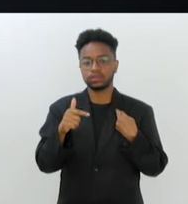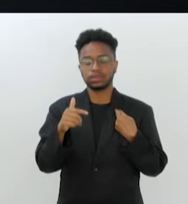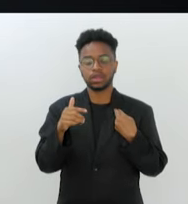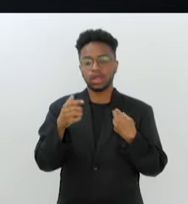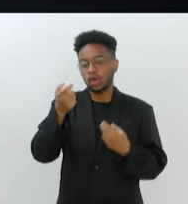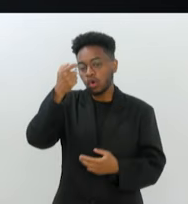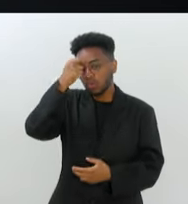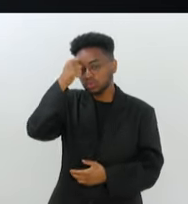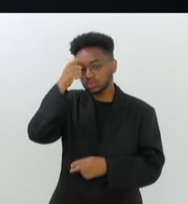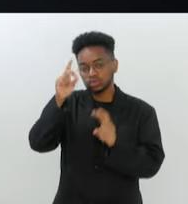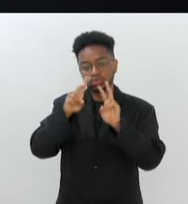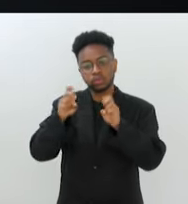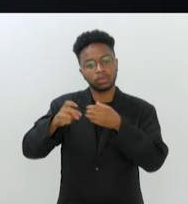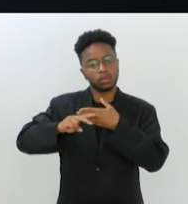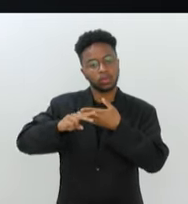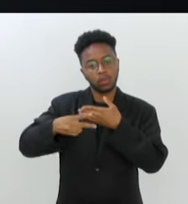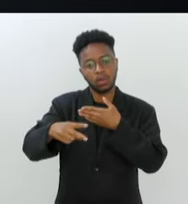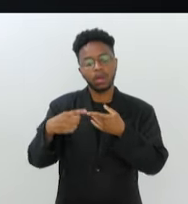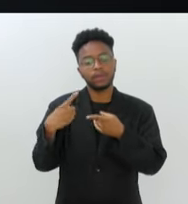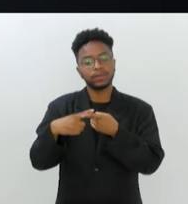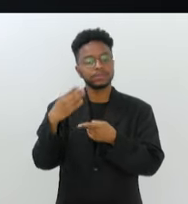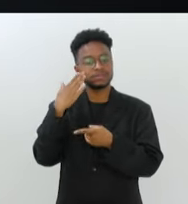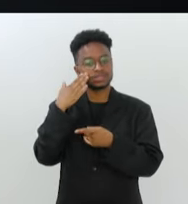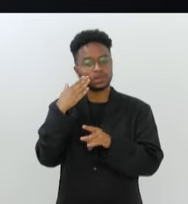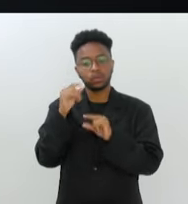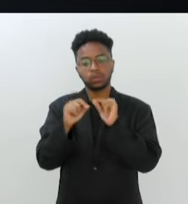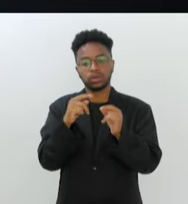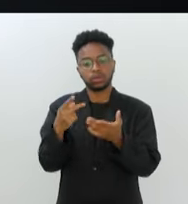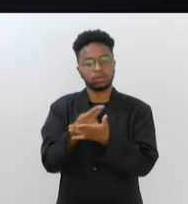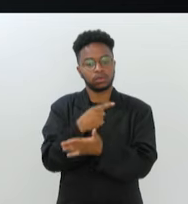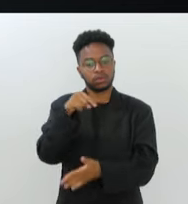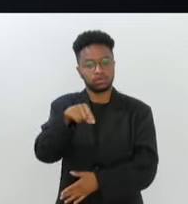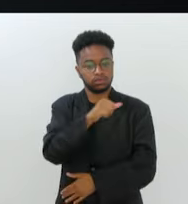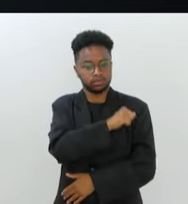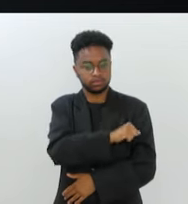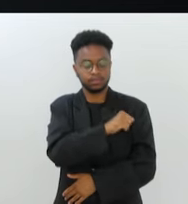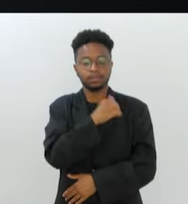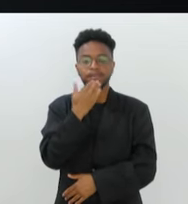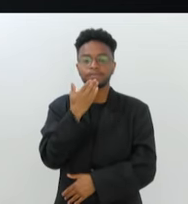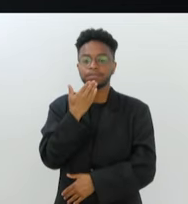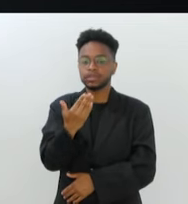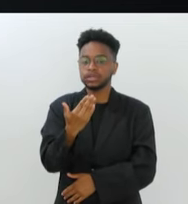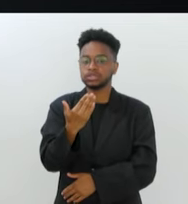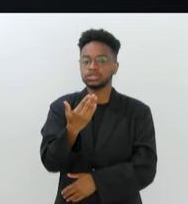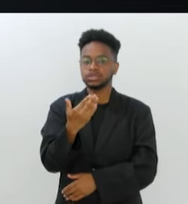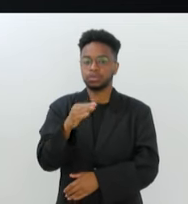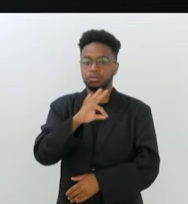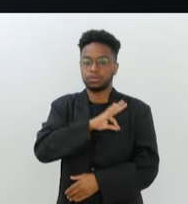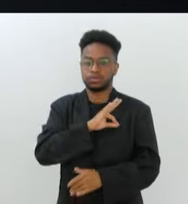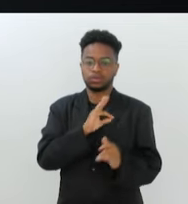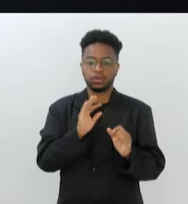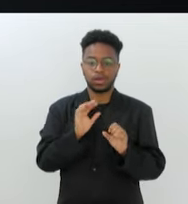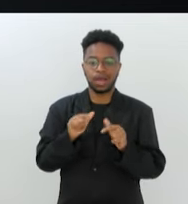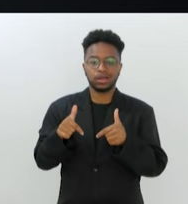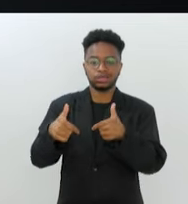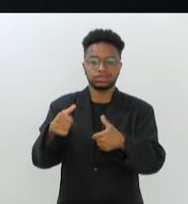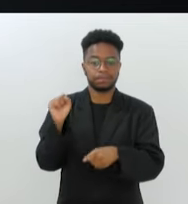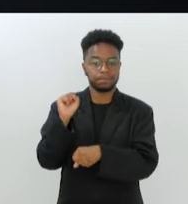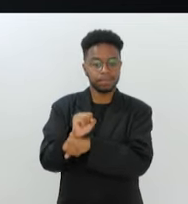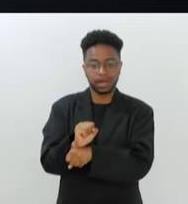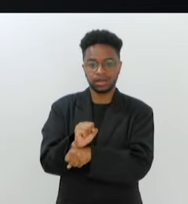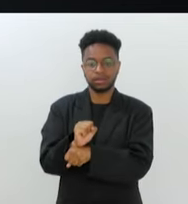inconsequente. Sabendo da realidade de violência do Rio de Janeiro, pedir que as operações policiais sejam interrompidas